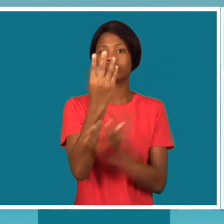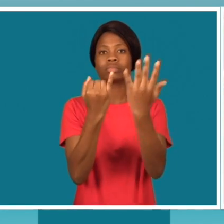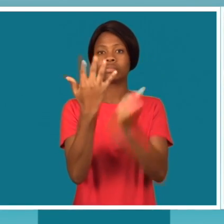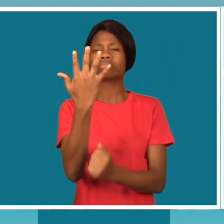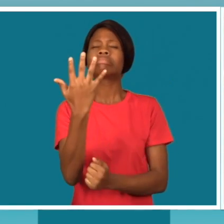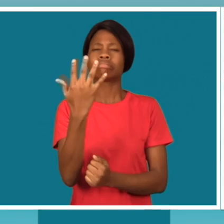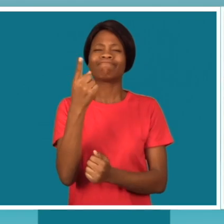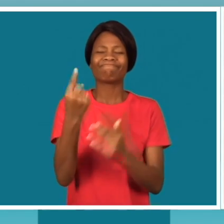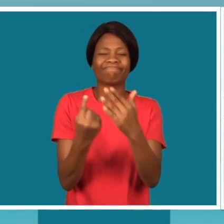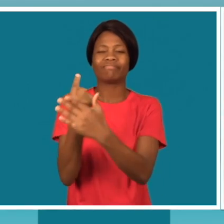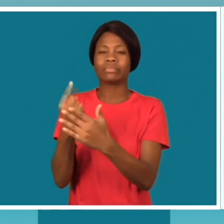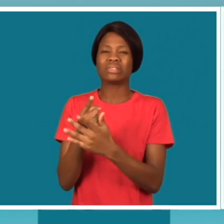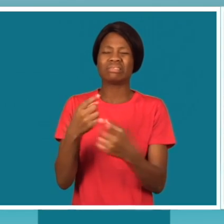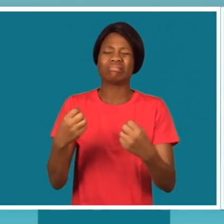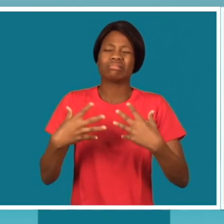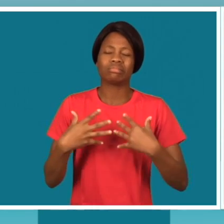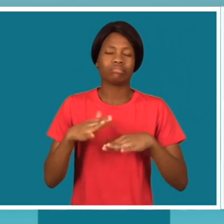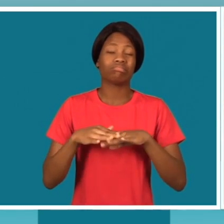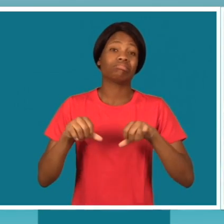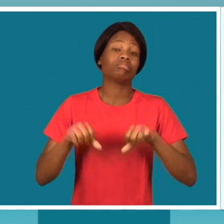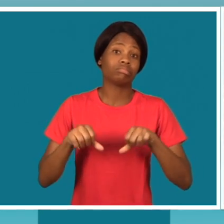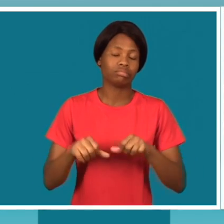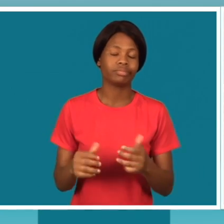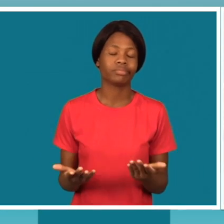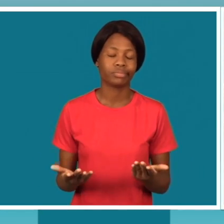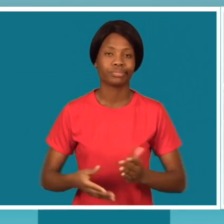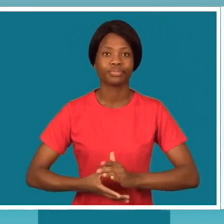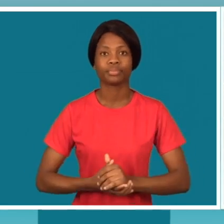365 novos casos de infecção por dia.